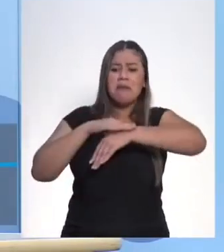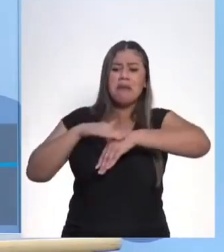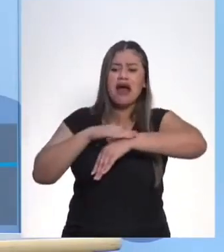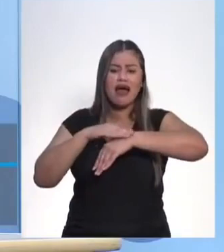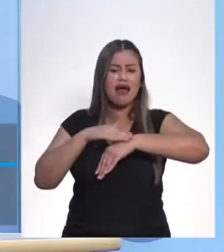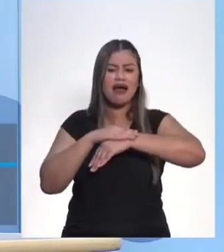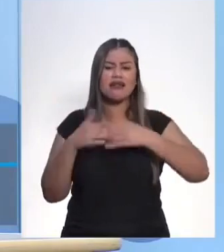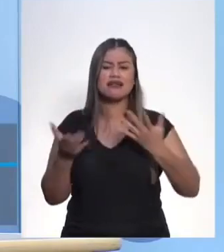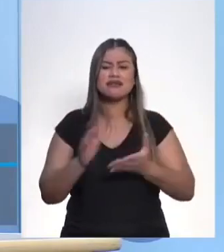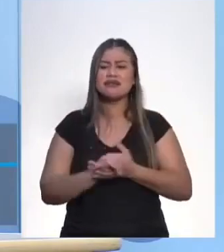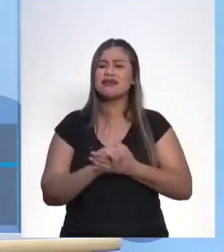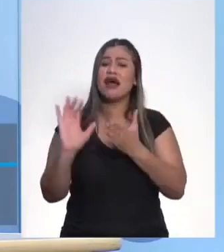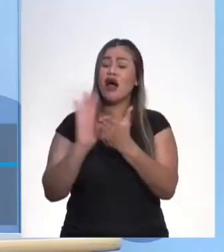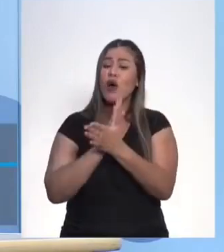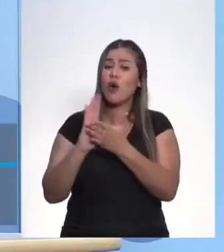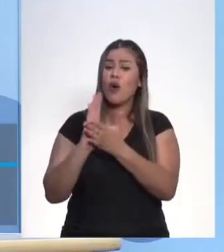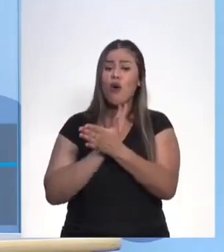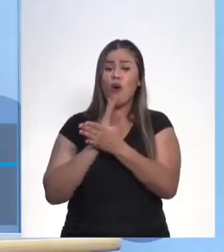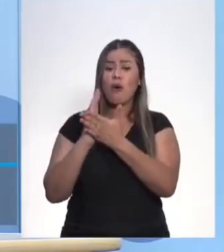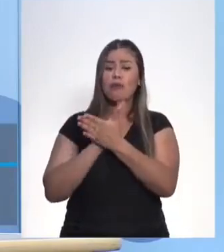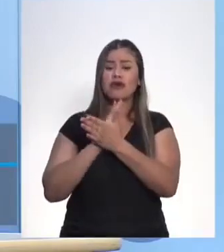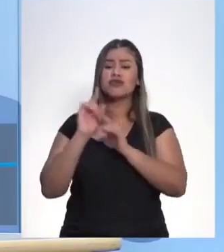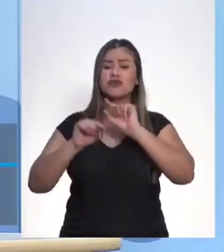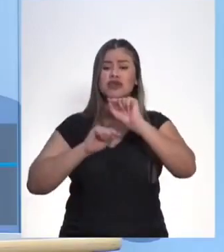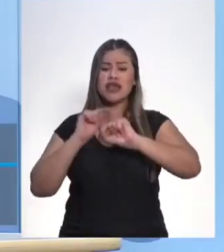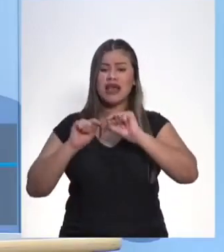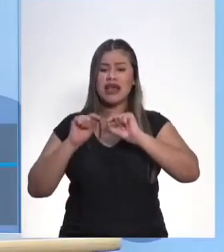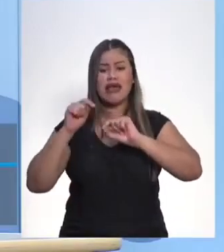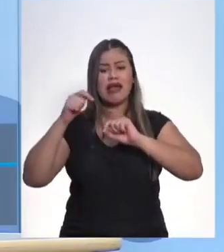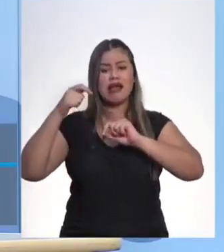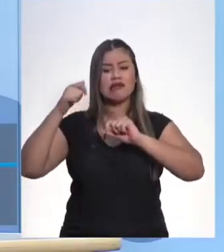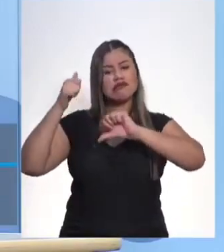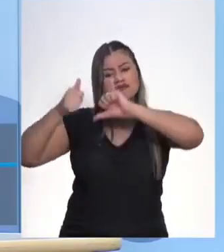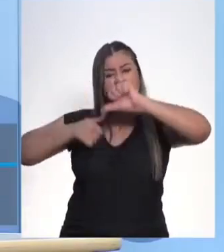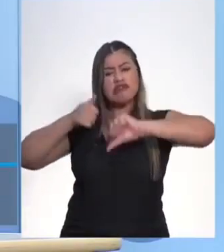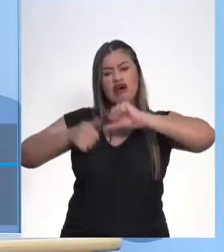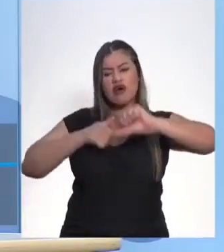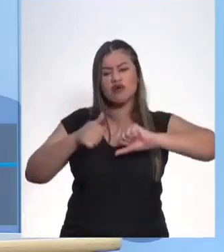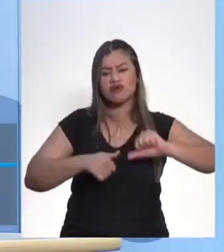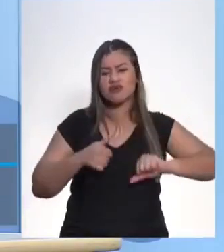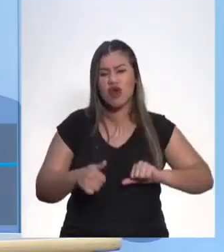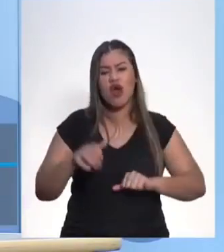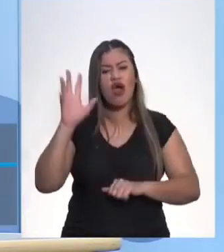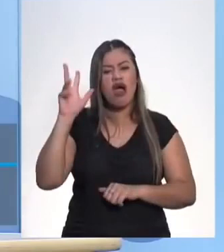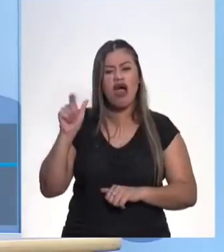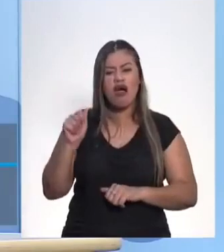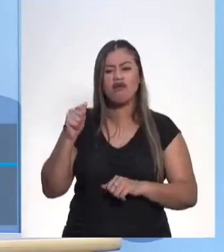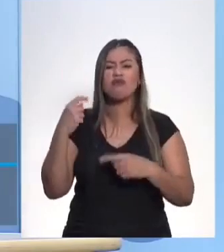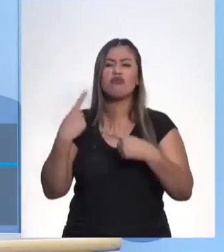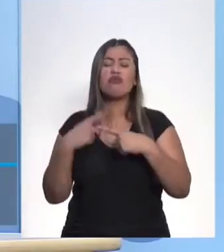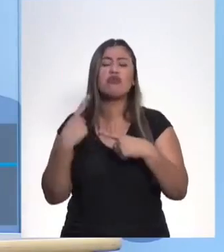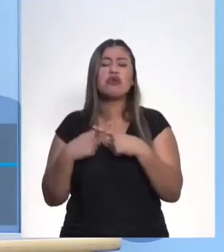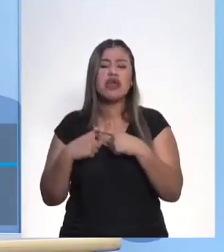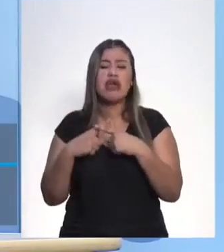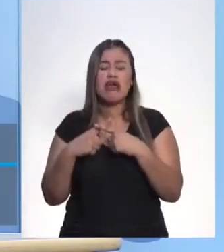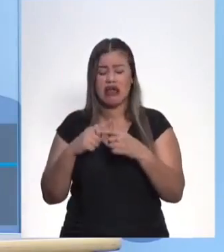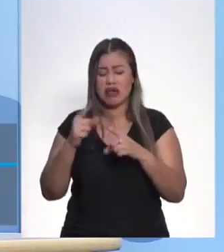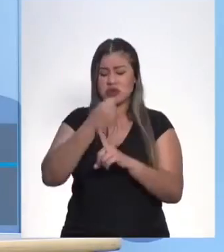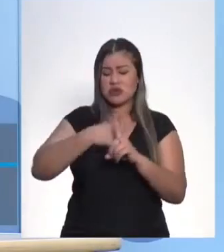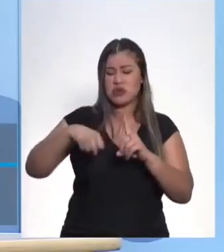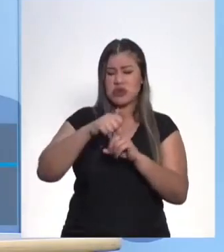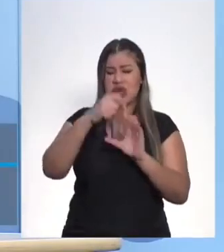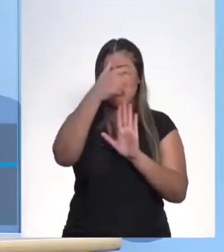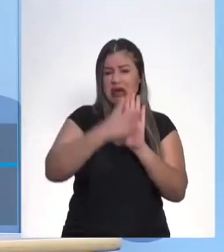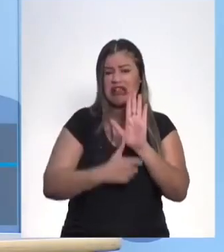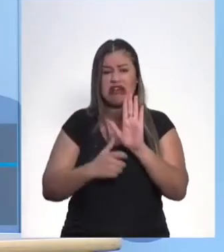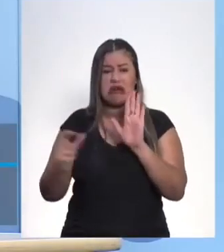e algumas que até assim, mudam as suas características afrodescendentes para se encaixar num